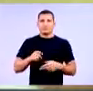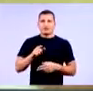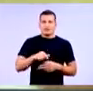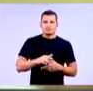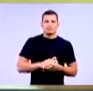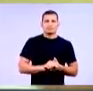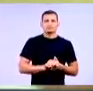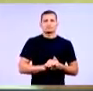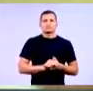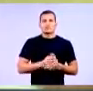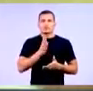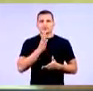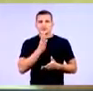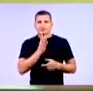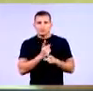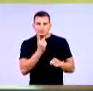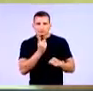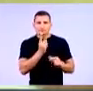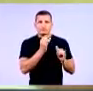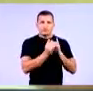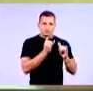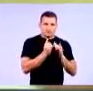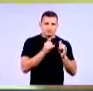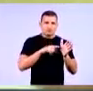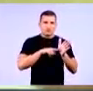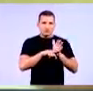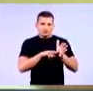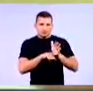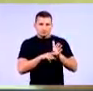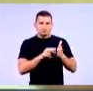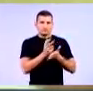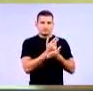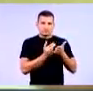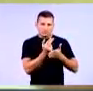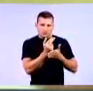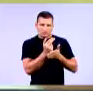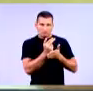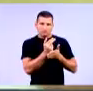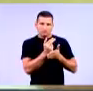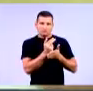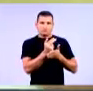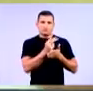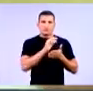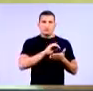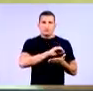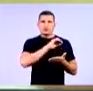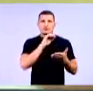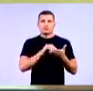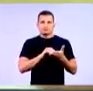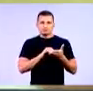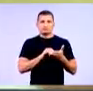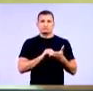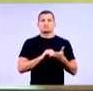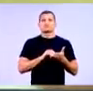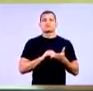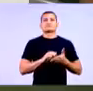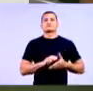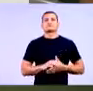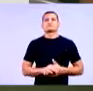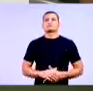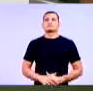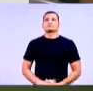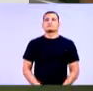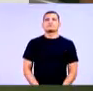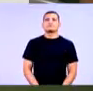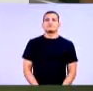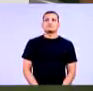reconhecer as informações, analisar, modelar, classificar e colocar dentro de uma sequência. Muito bem. Então,